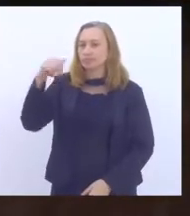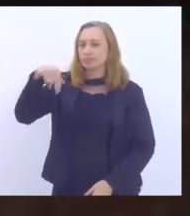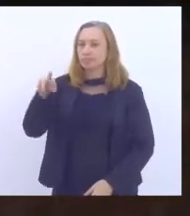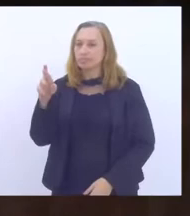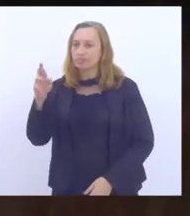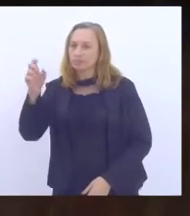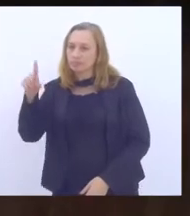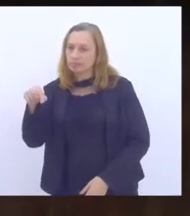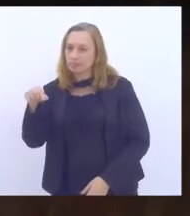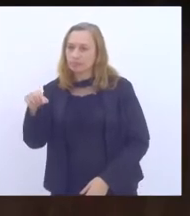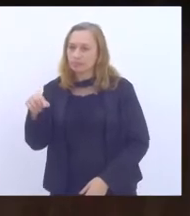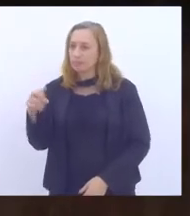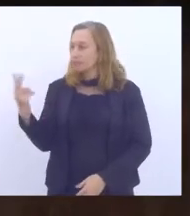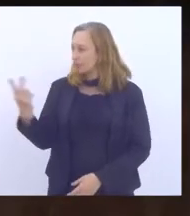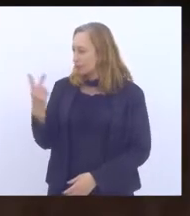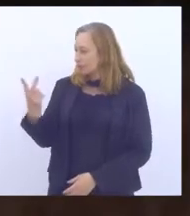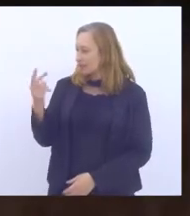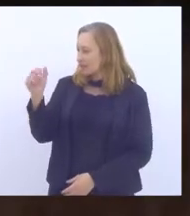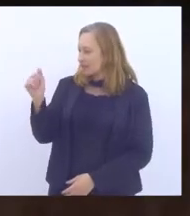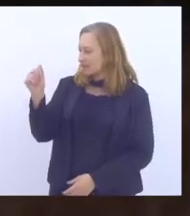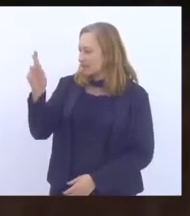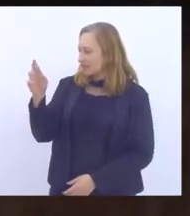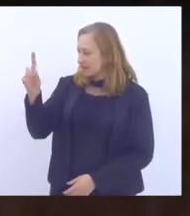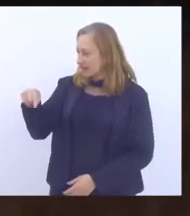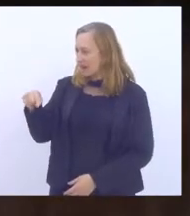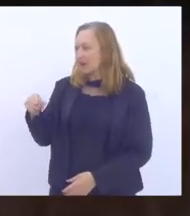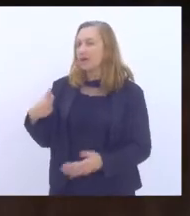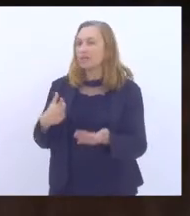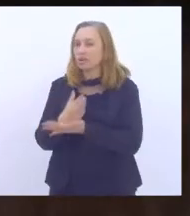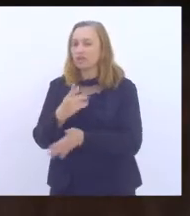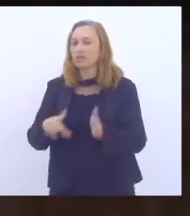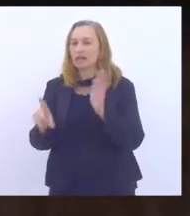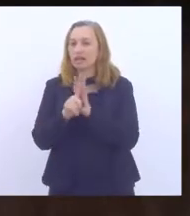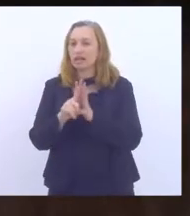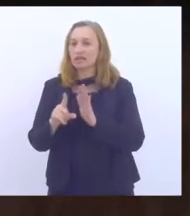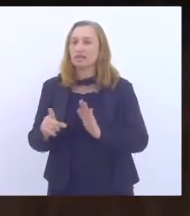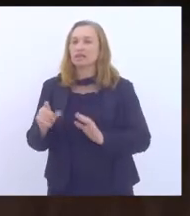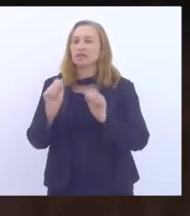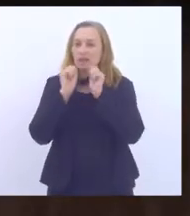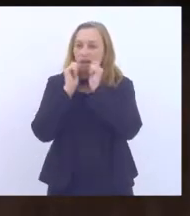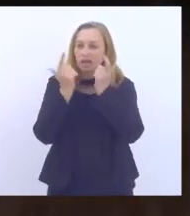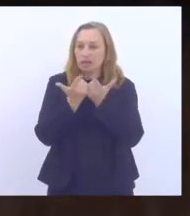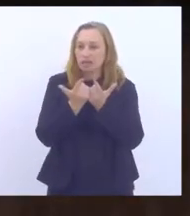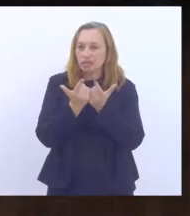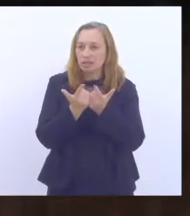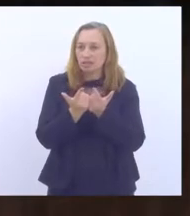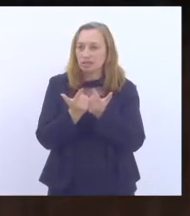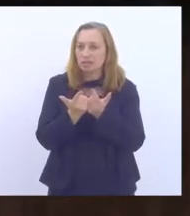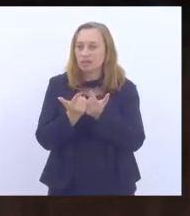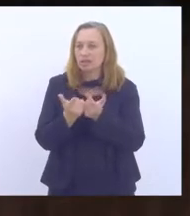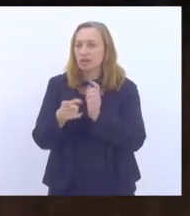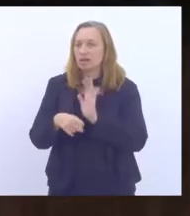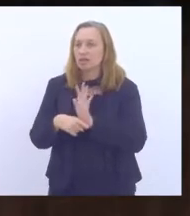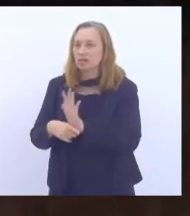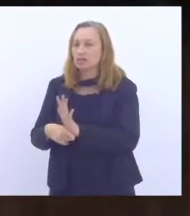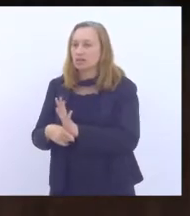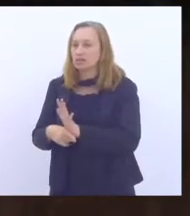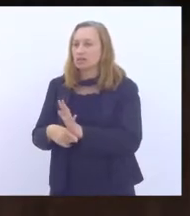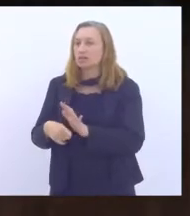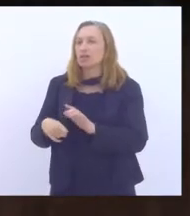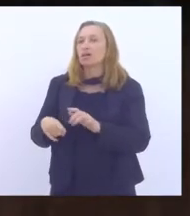Siciliano Andreas aprovamos uma lei aqui na Assembleia com medidas que beneficiam agricu agroindústrias familiares